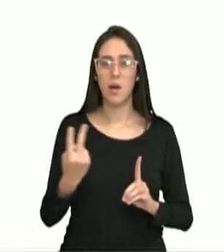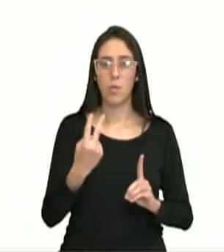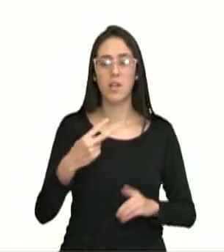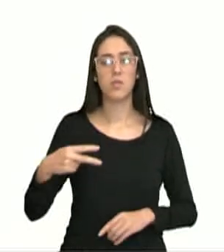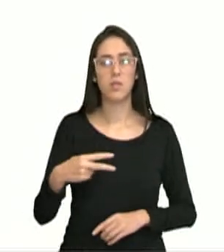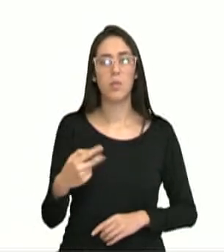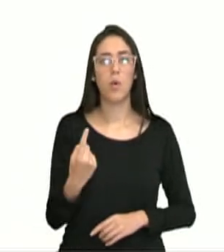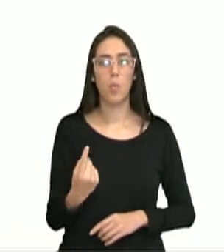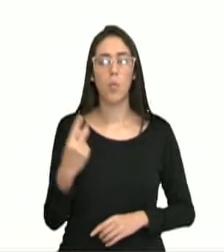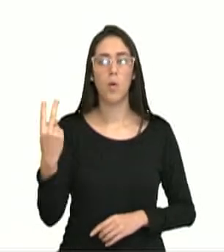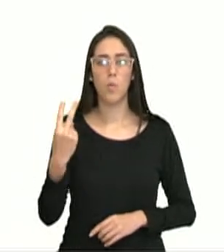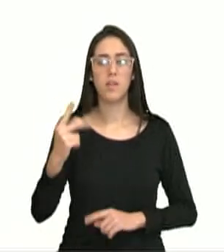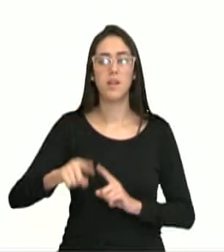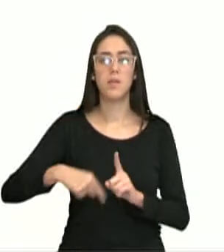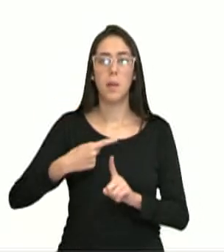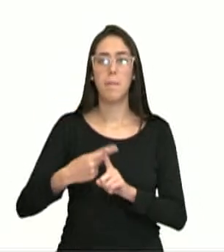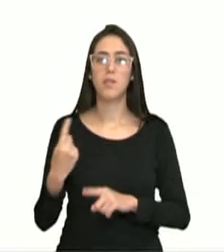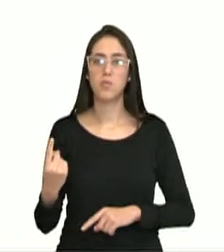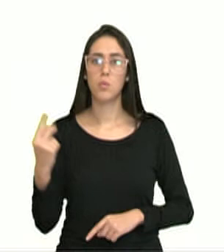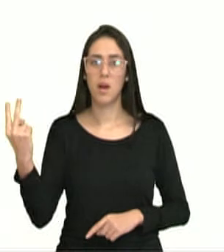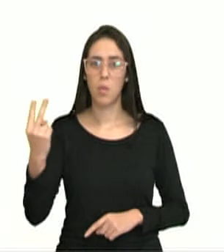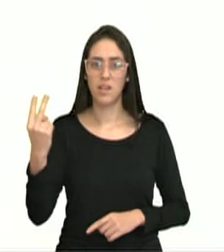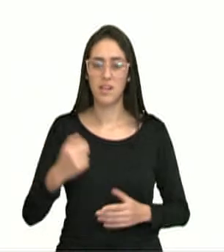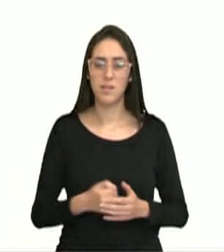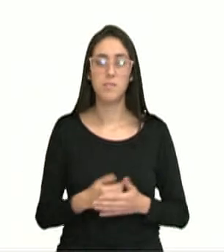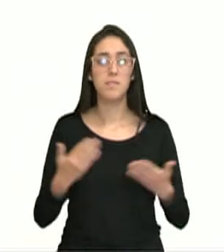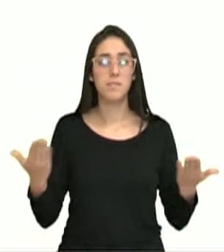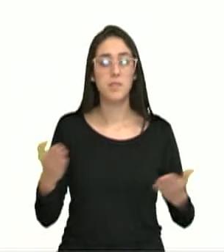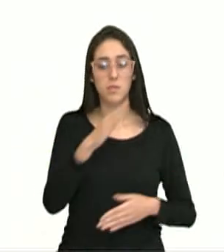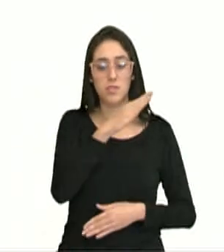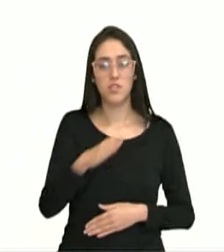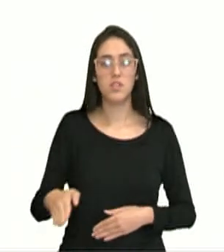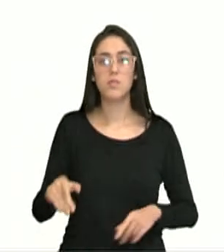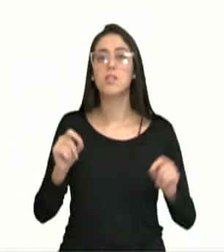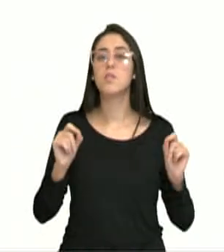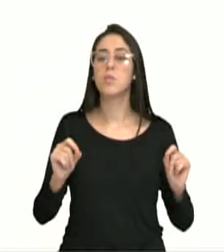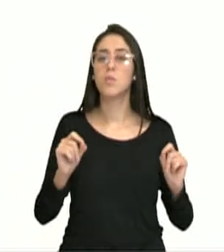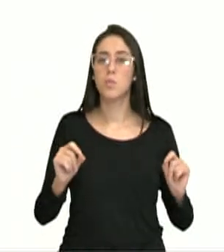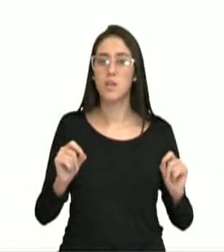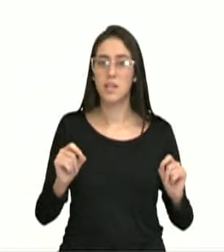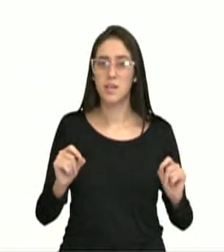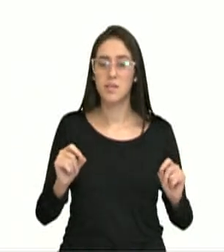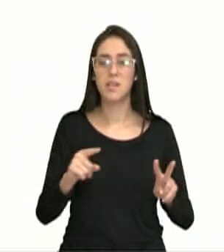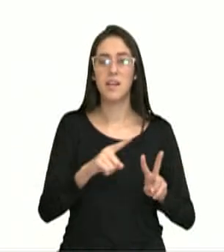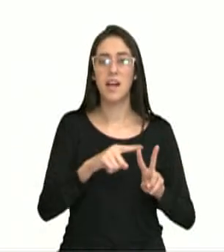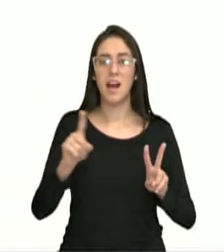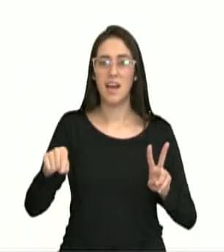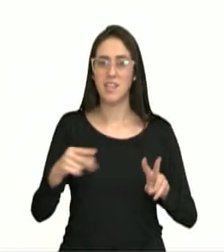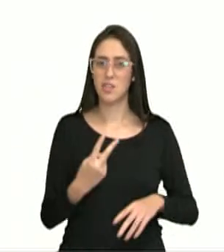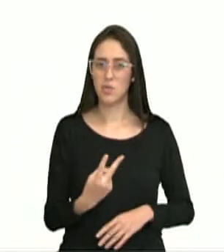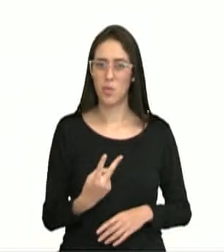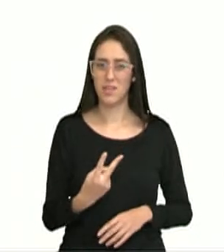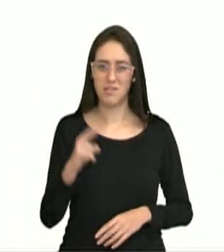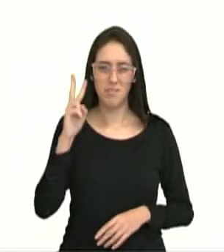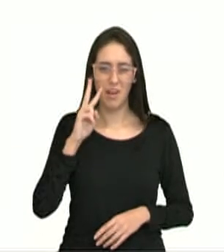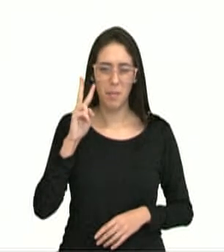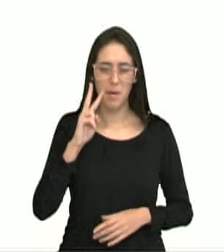ao quadrado mais 1 ao quadrado. Logo, a minha diagonal vai ser o quê? Raiz de 2. Lembra